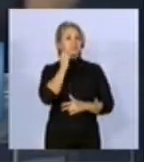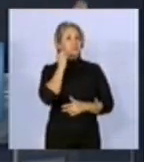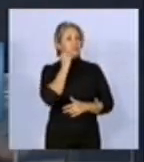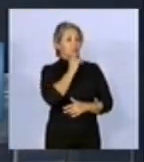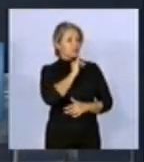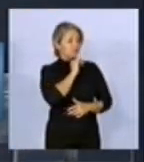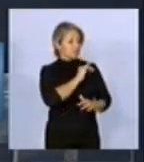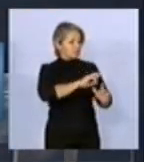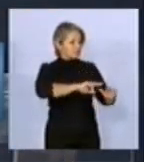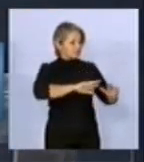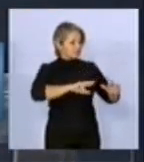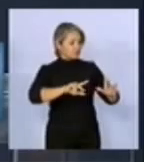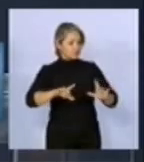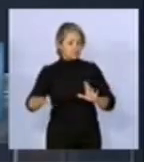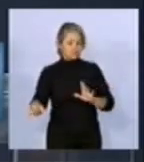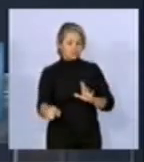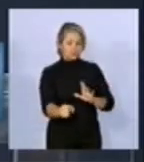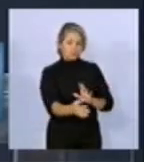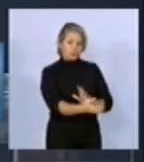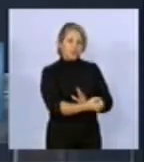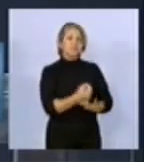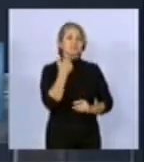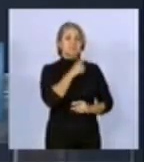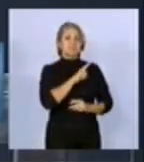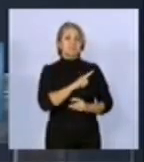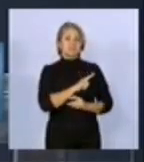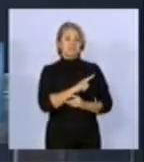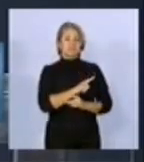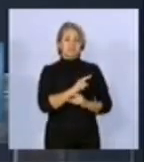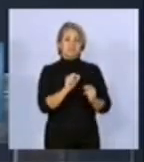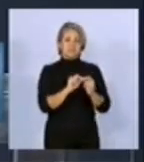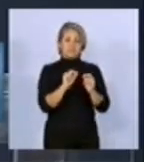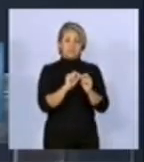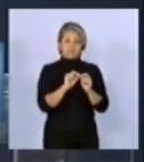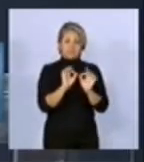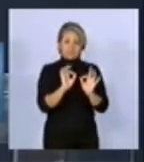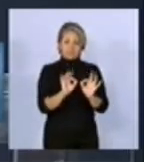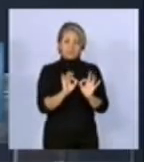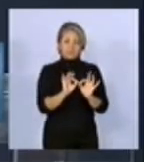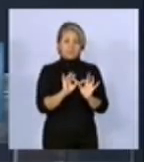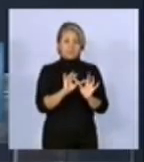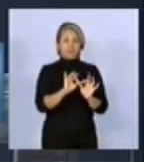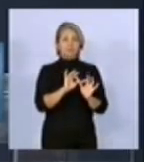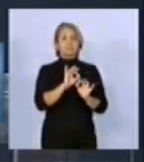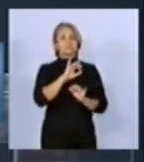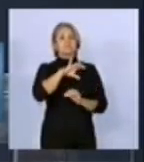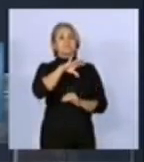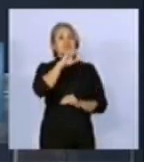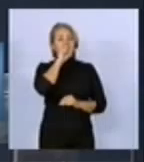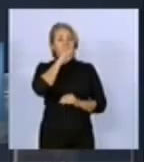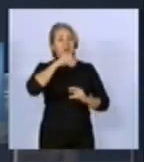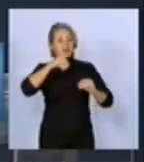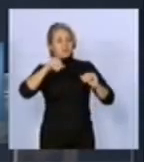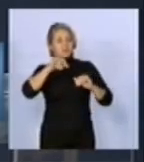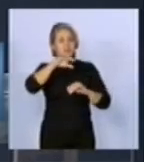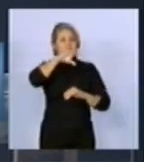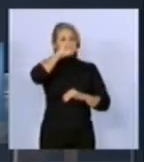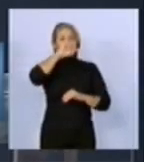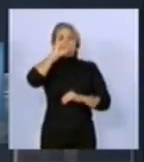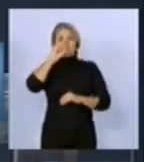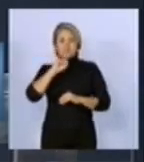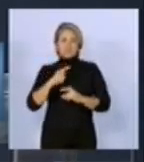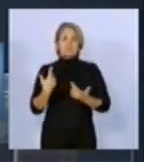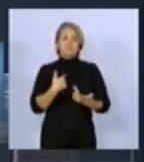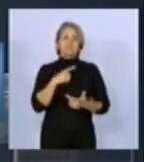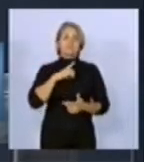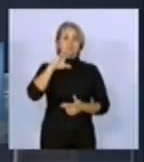Entre várias coletas que foram eh eh realizadas a poeira respirável nesse sentido nós temos um resultado